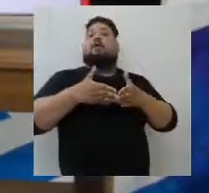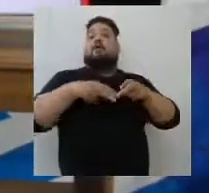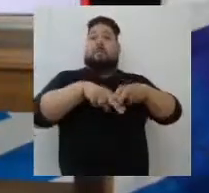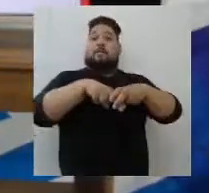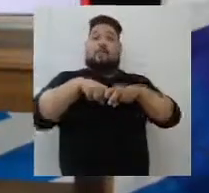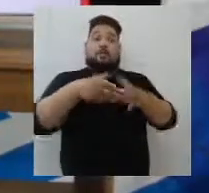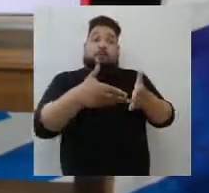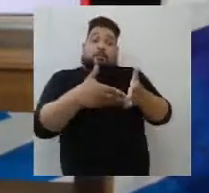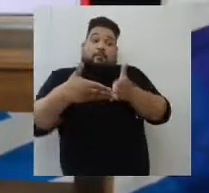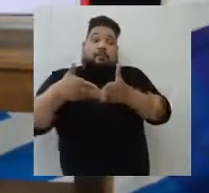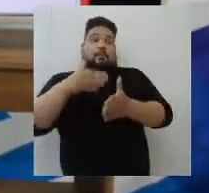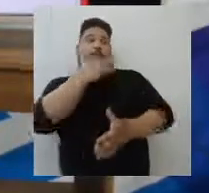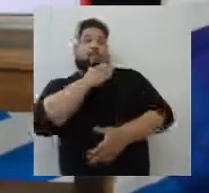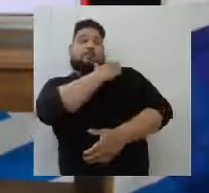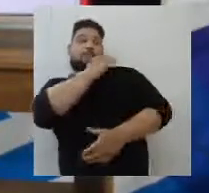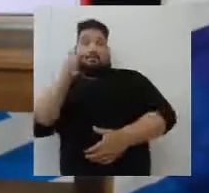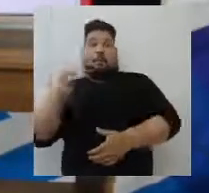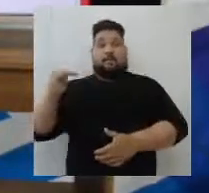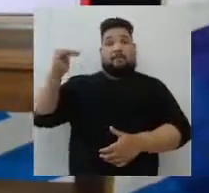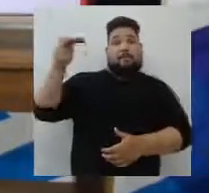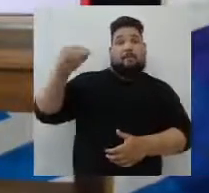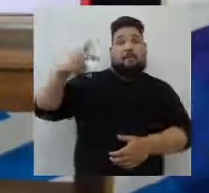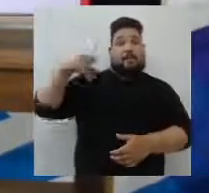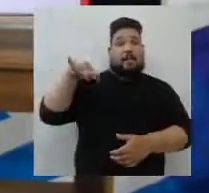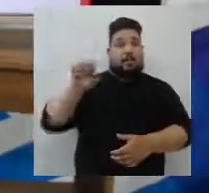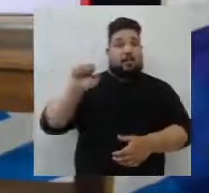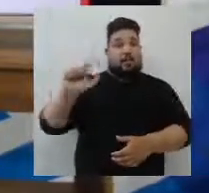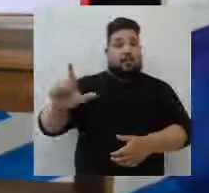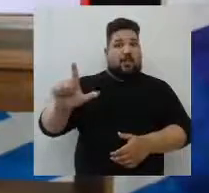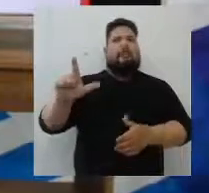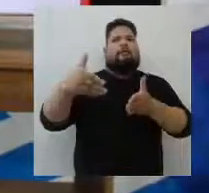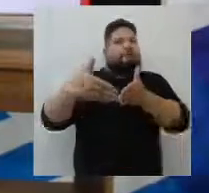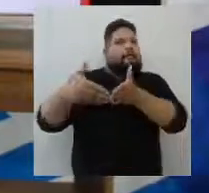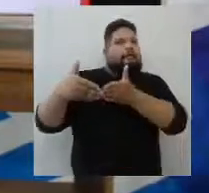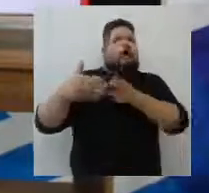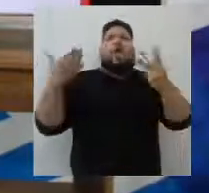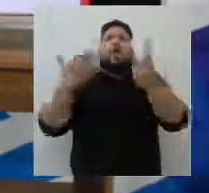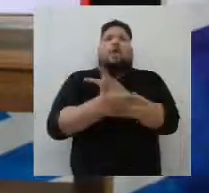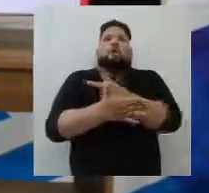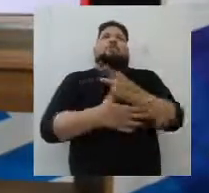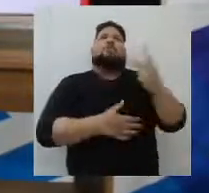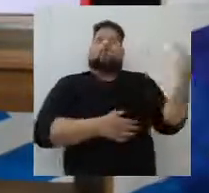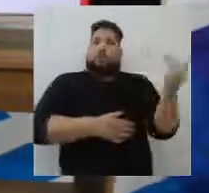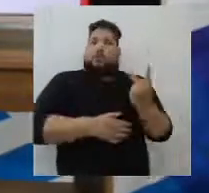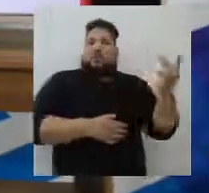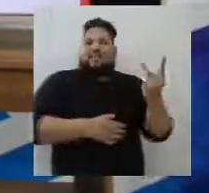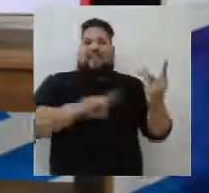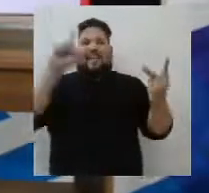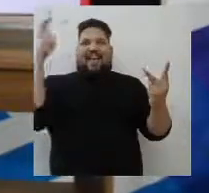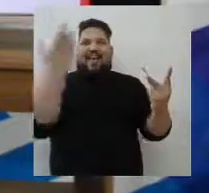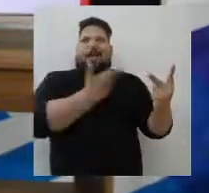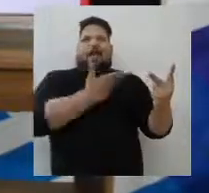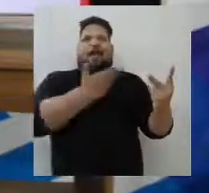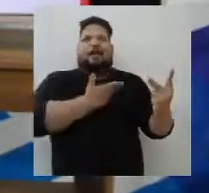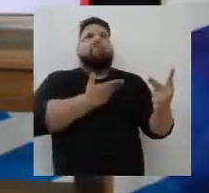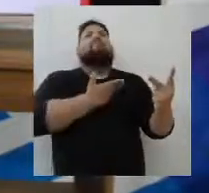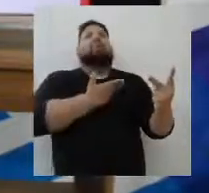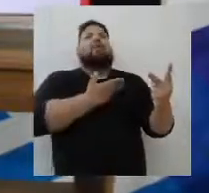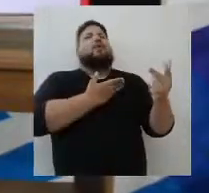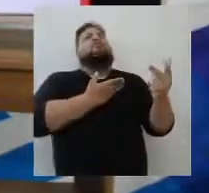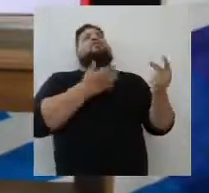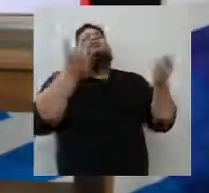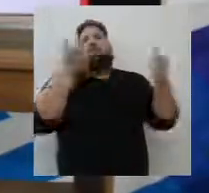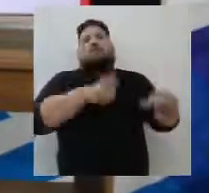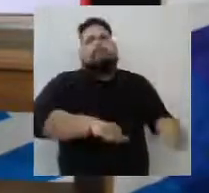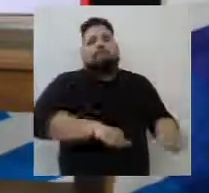de marechal por Dom Pedro II, o que vai abalar a amizade entre os dois, tá? Só que mais